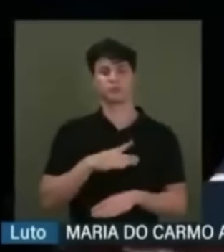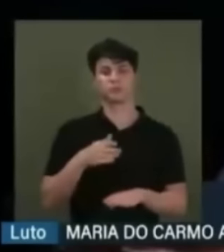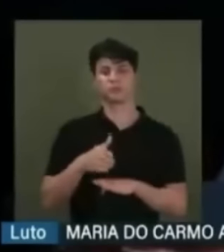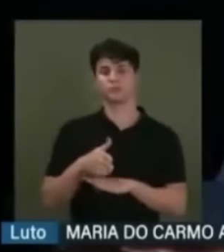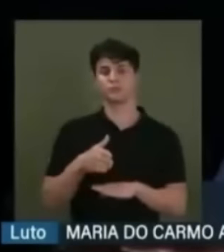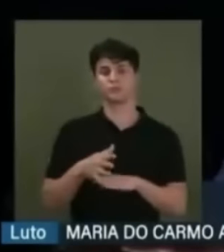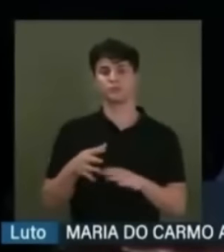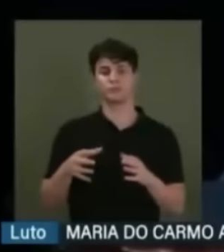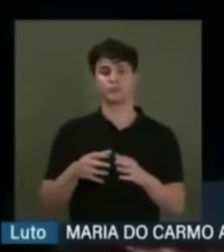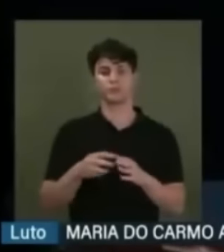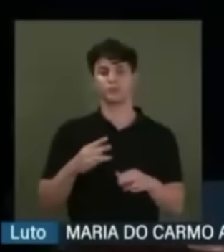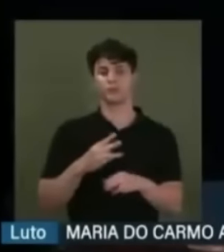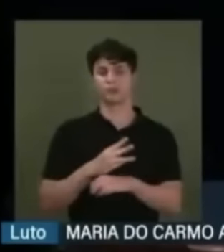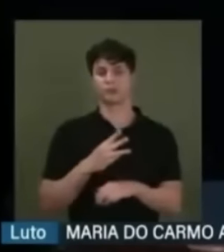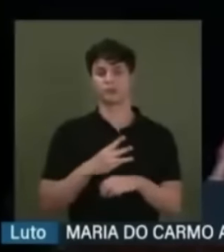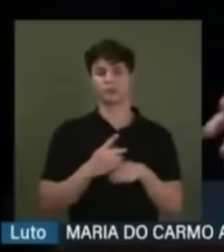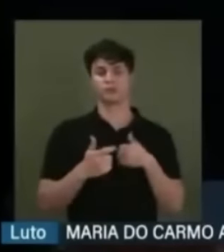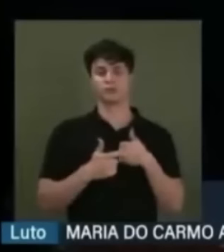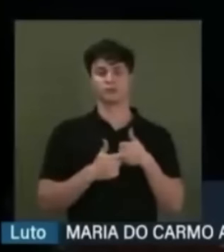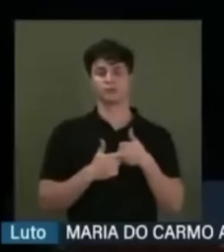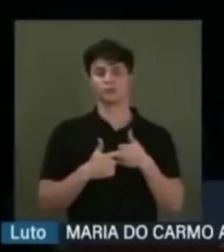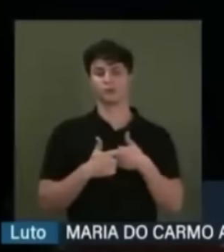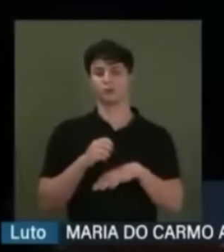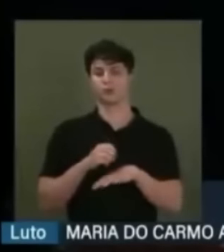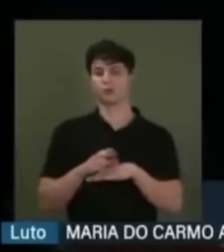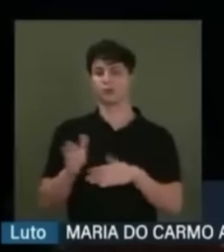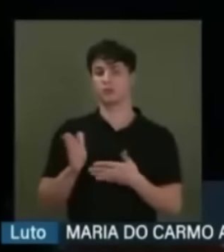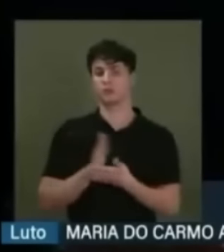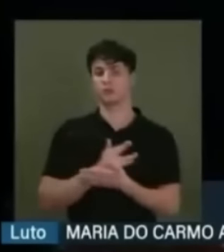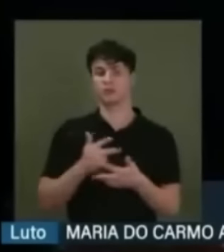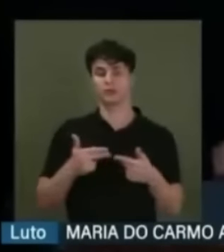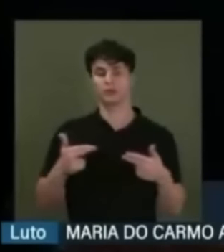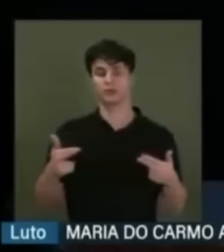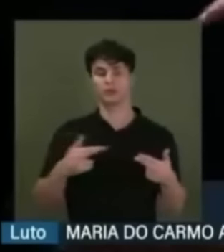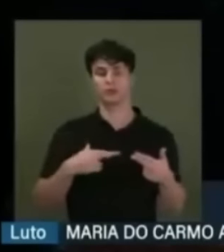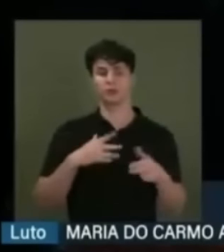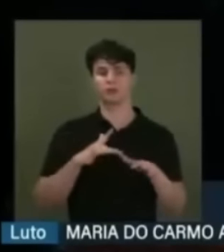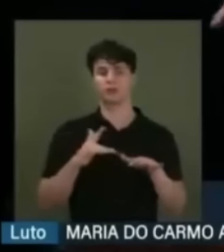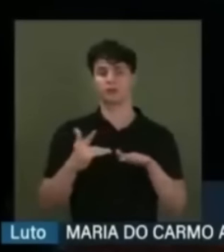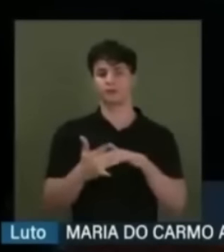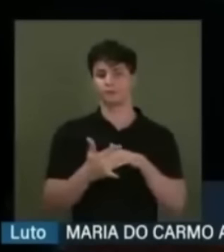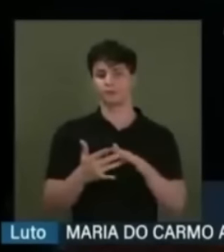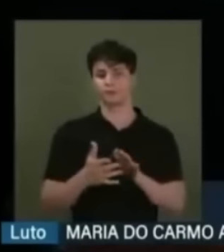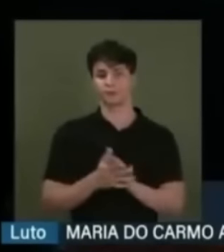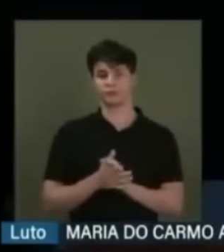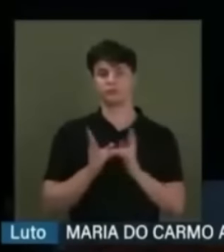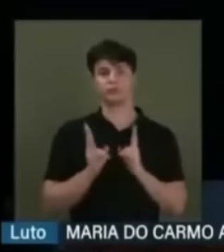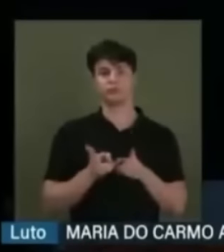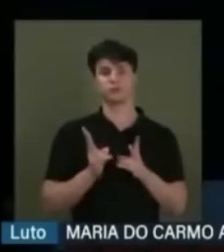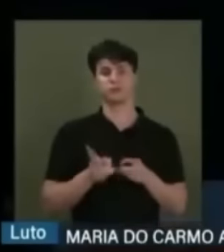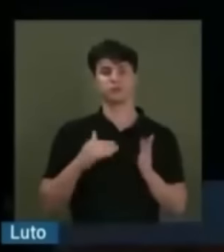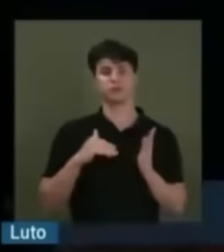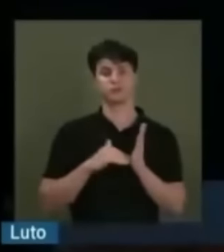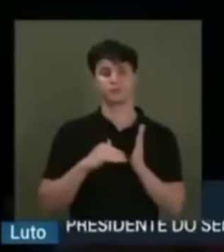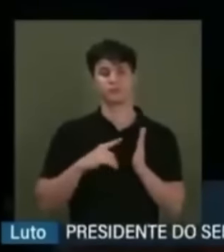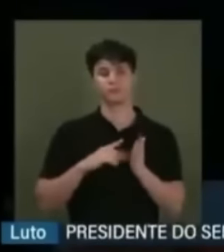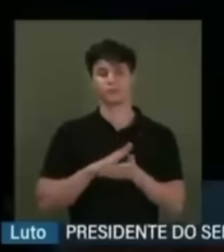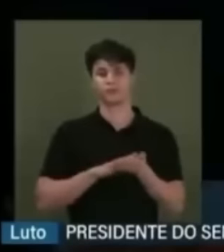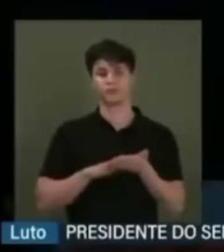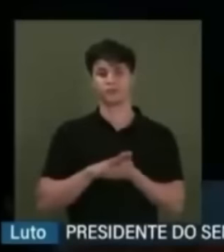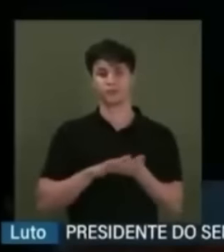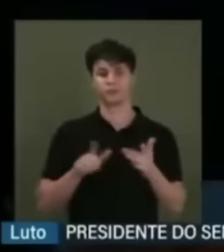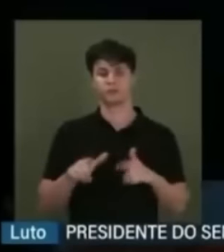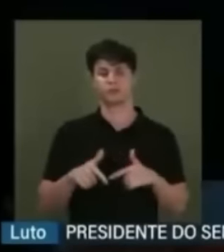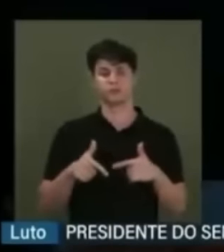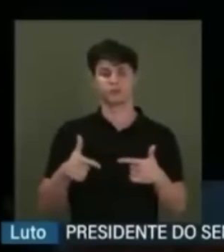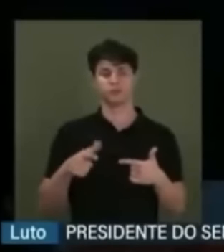um joinha, de compartilhar uma coisa nas nossas redes sociais. Todas as vezes que o Senado deixou de agir,